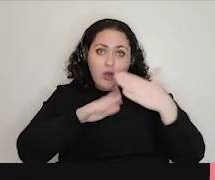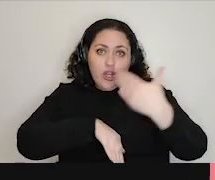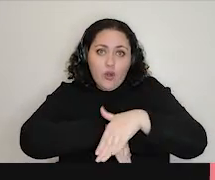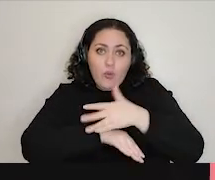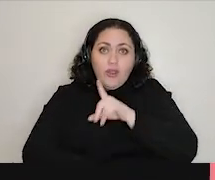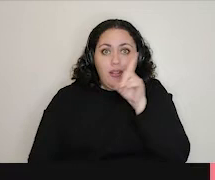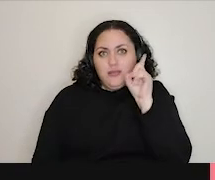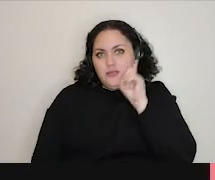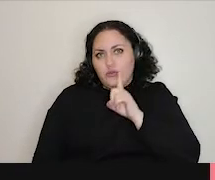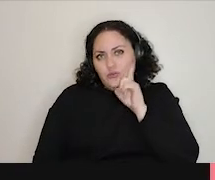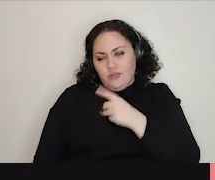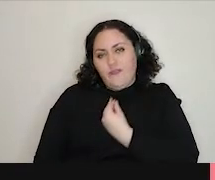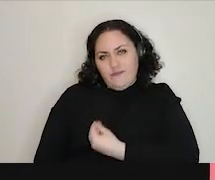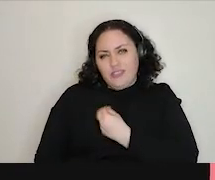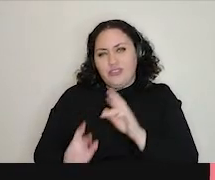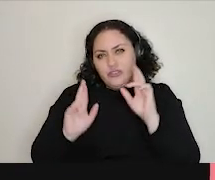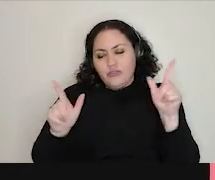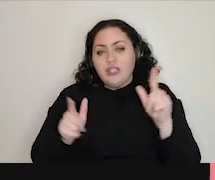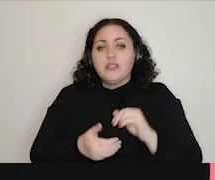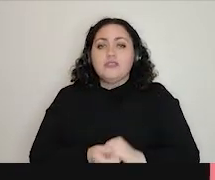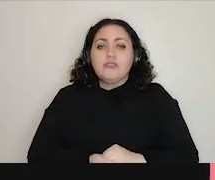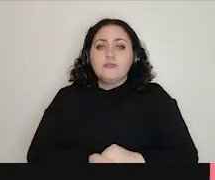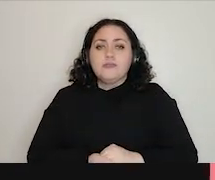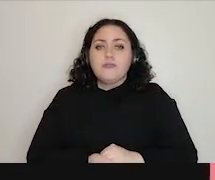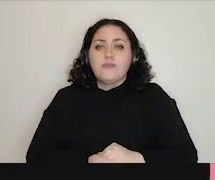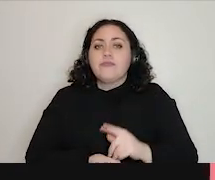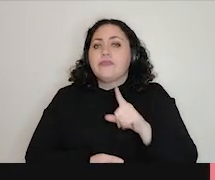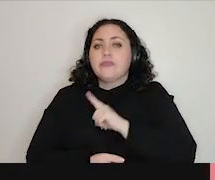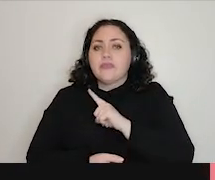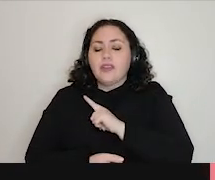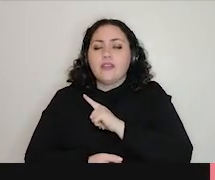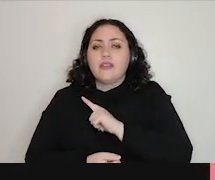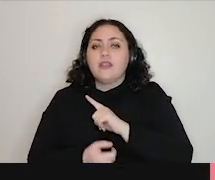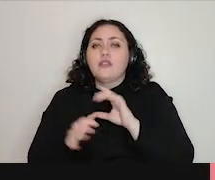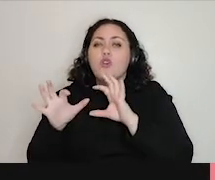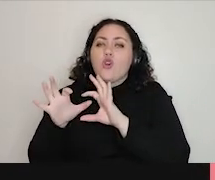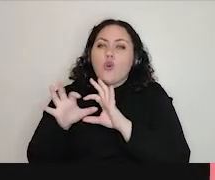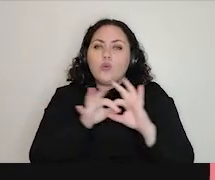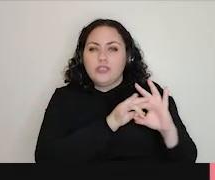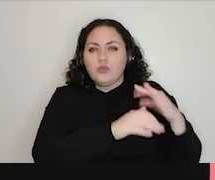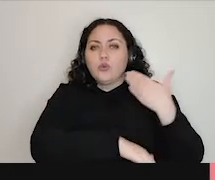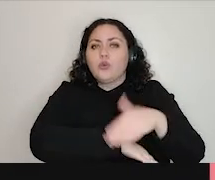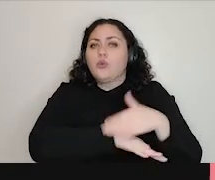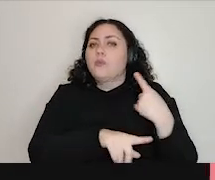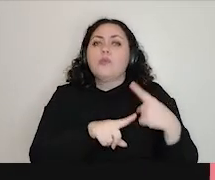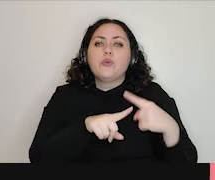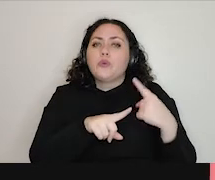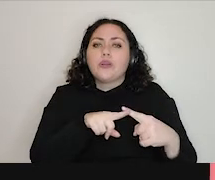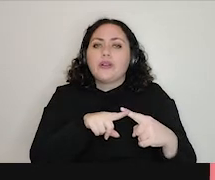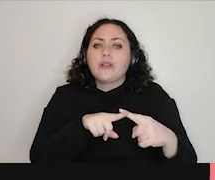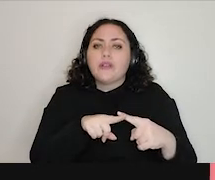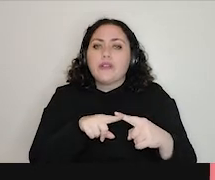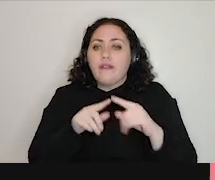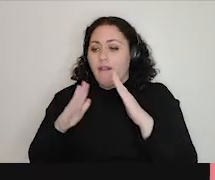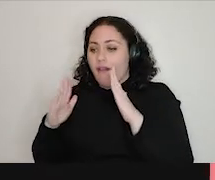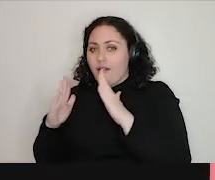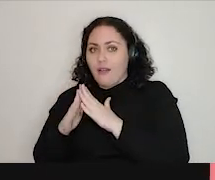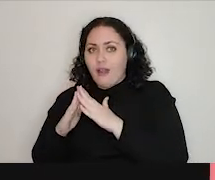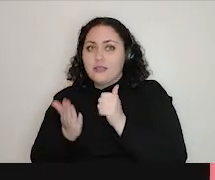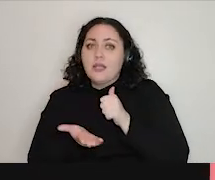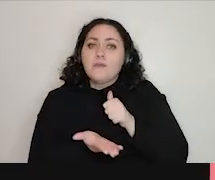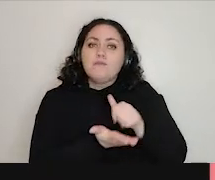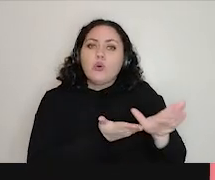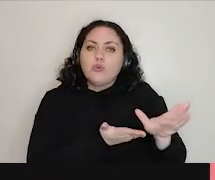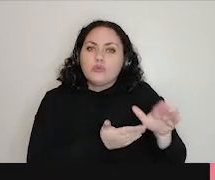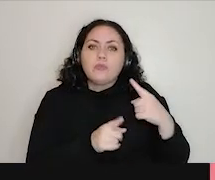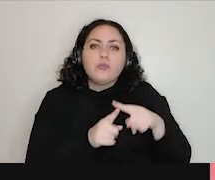que é outra realidade, estão nesse contexto de rua por terem sido expulsos de casa em função da